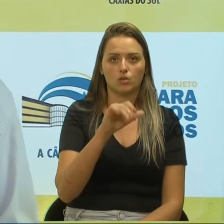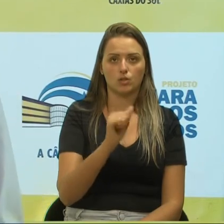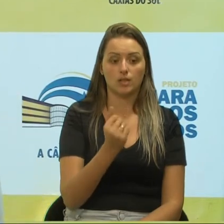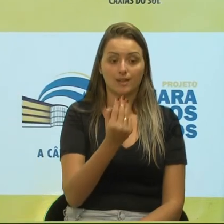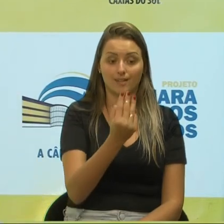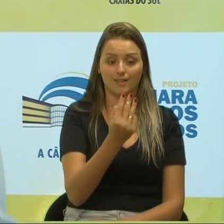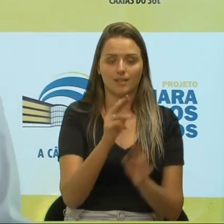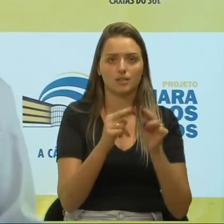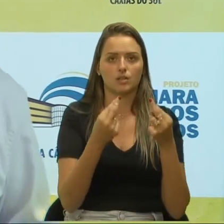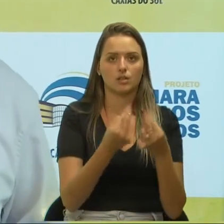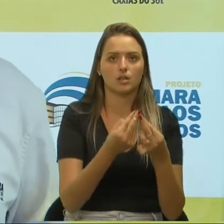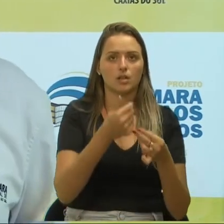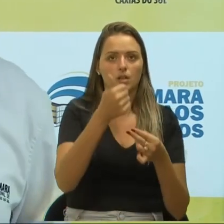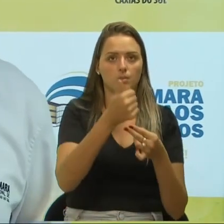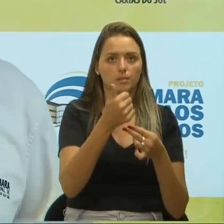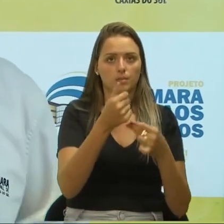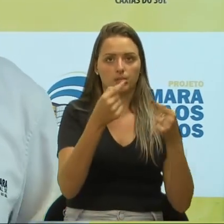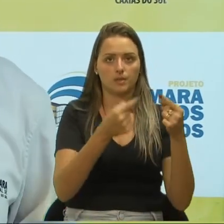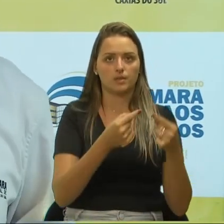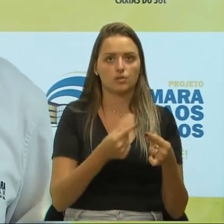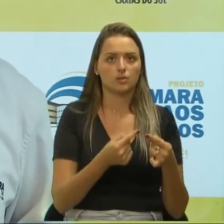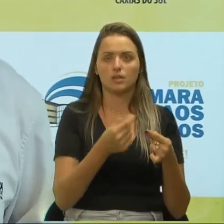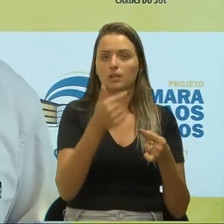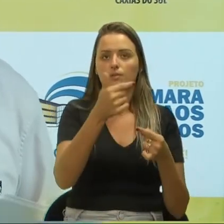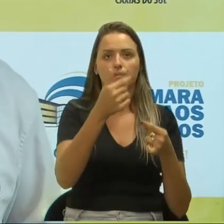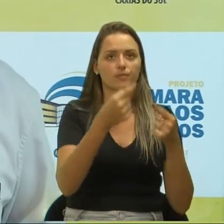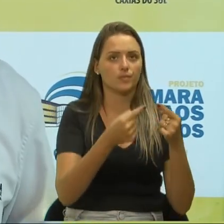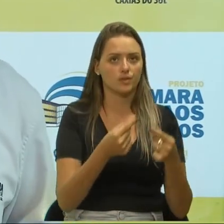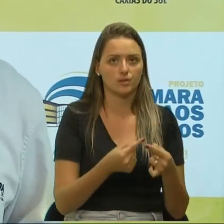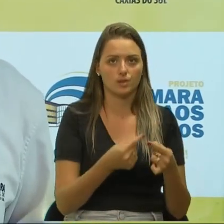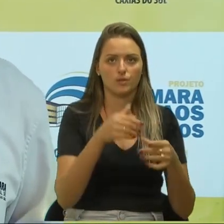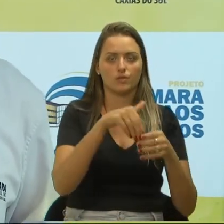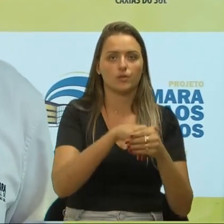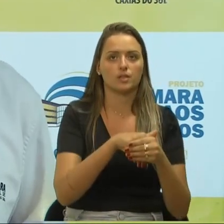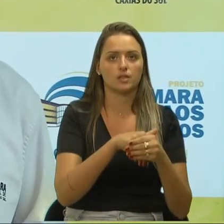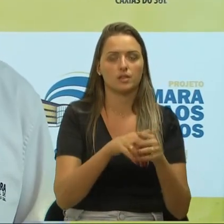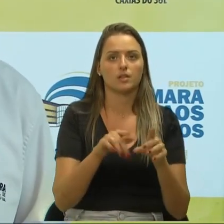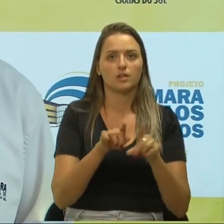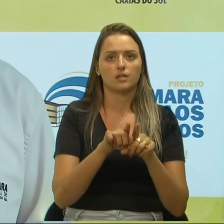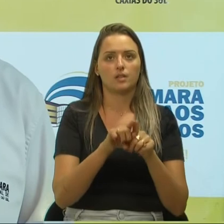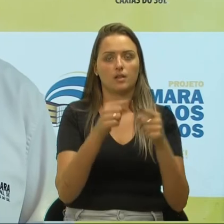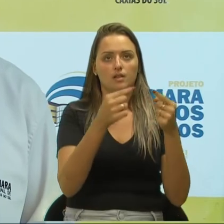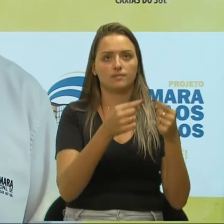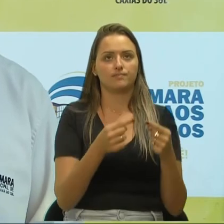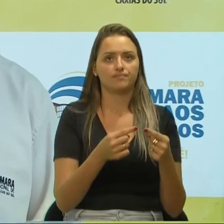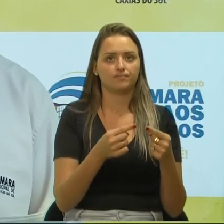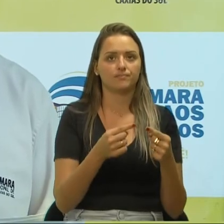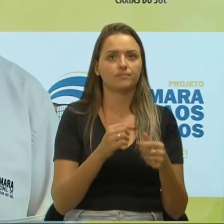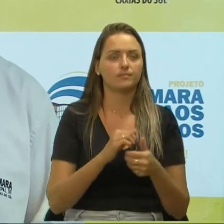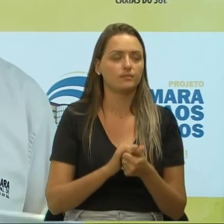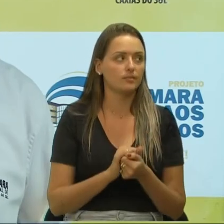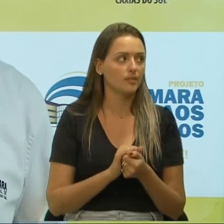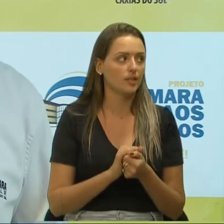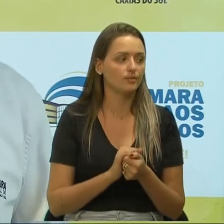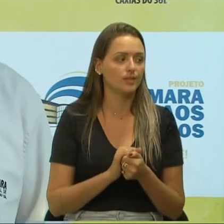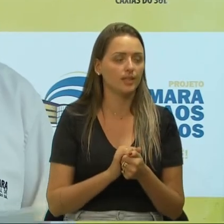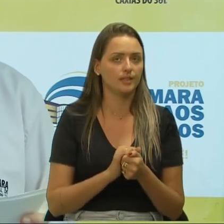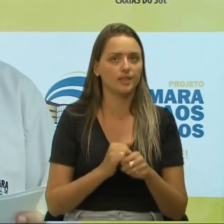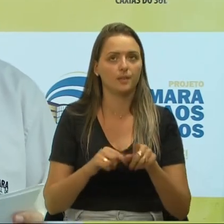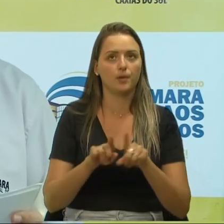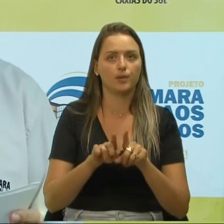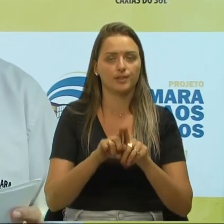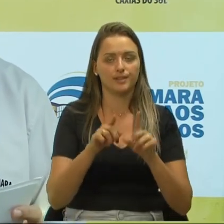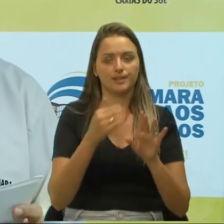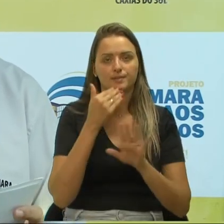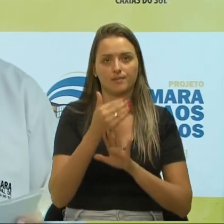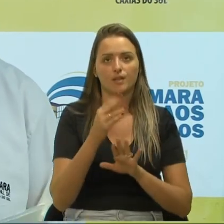verdade, para a primeira discussão, segunda discussão e votação, e também para a votação do parecer de redação final do projeto que veio em regime